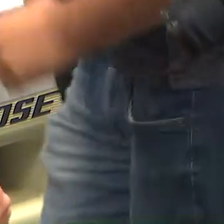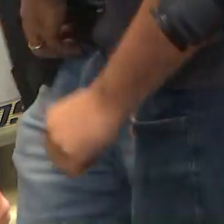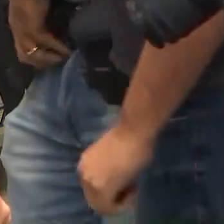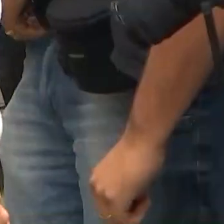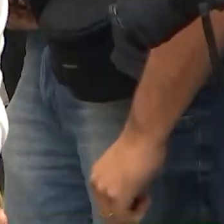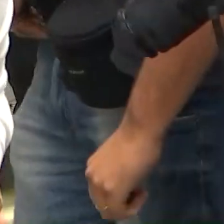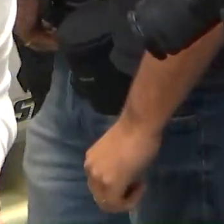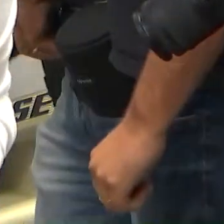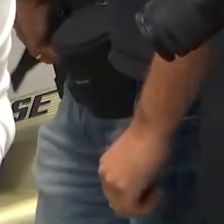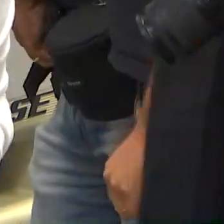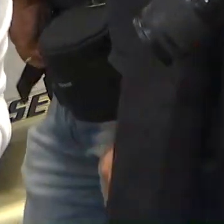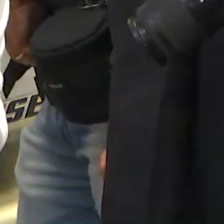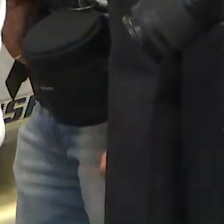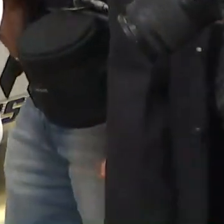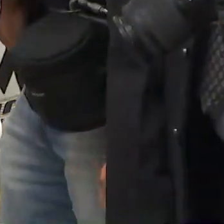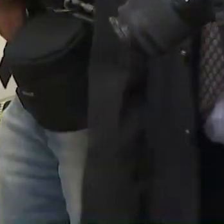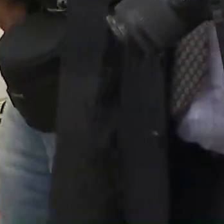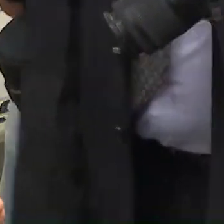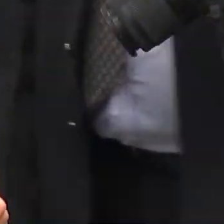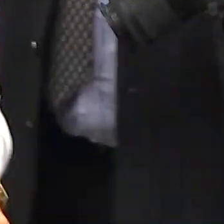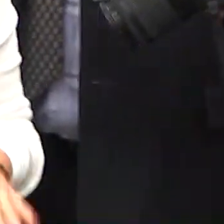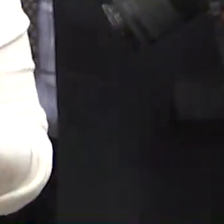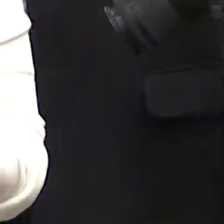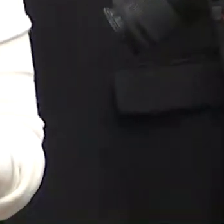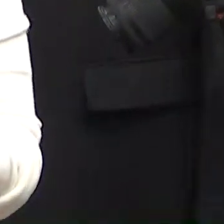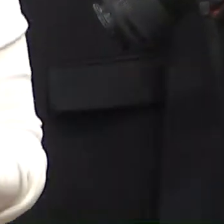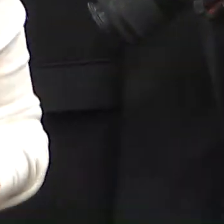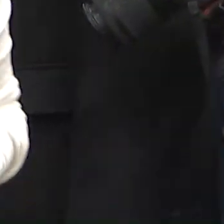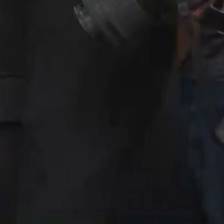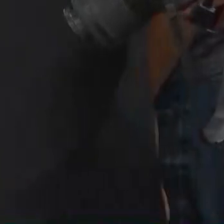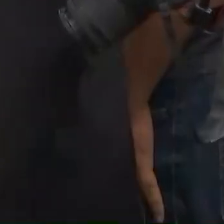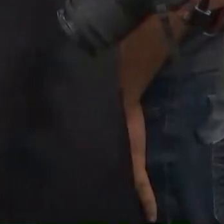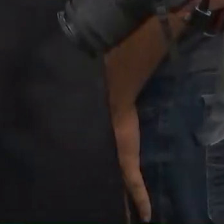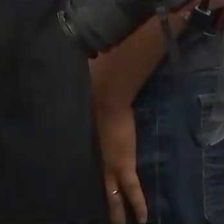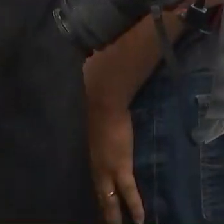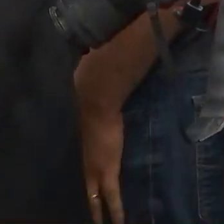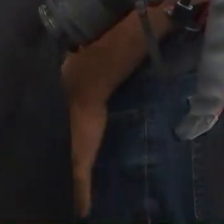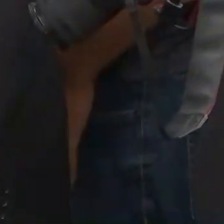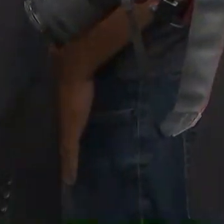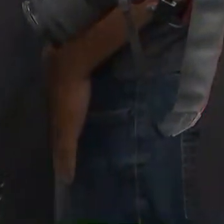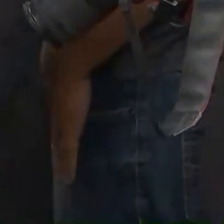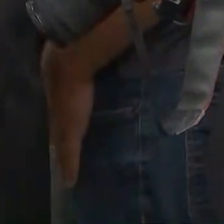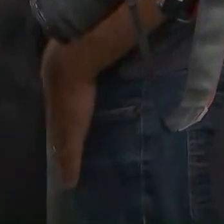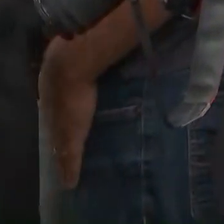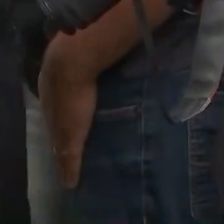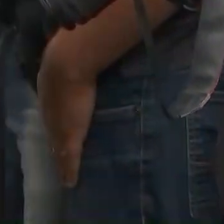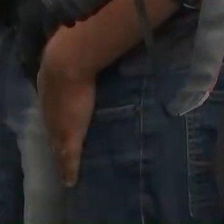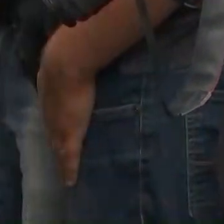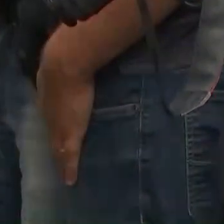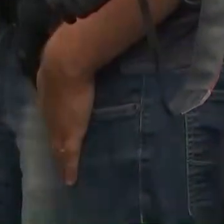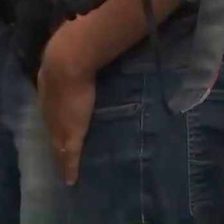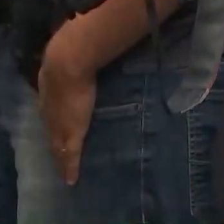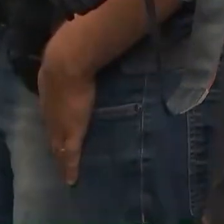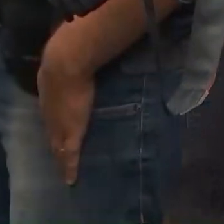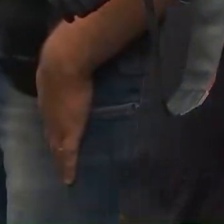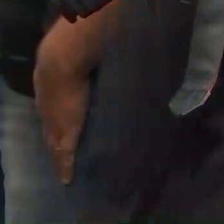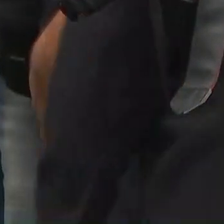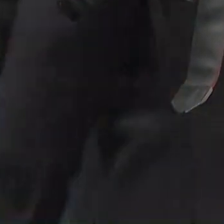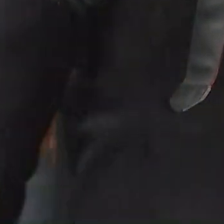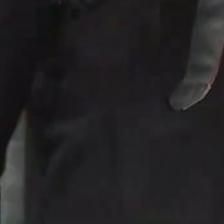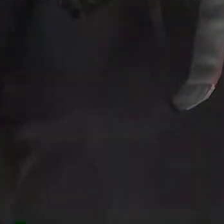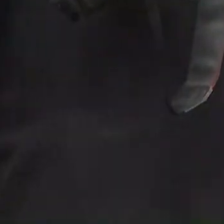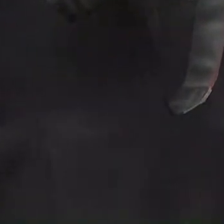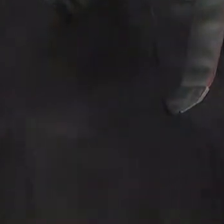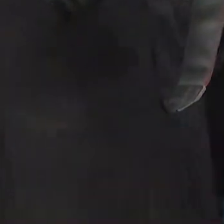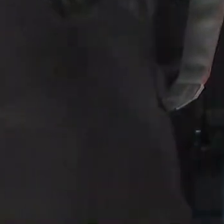Você acabou de acompanhar a audiência pública facultativa que aconteceu aqui no plenário da Câmara de Campinas, audiência que foi convocada aí pelo